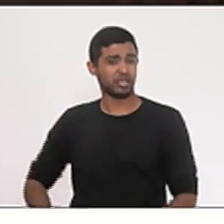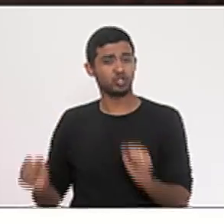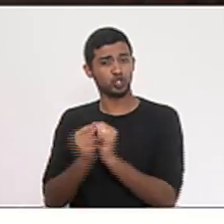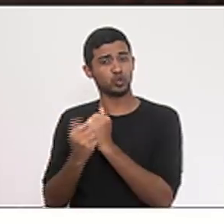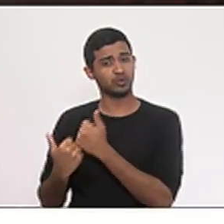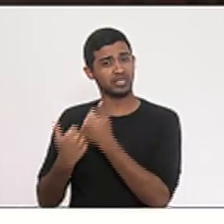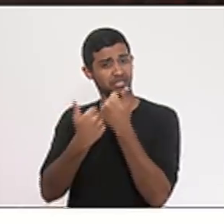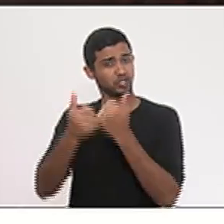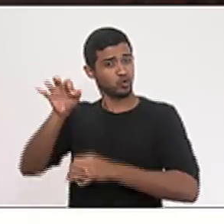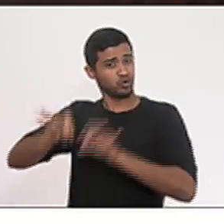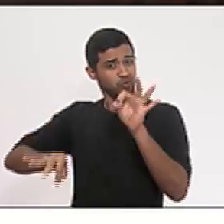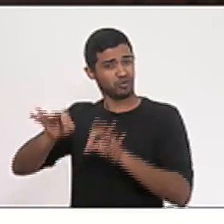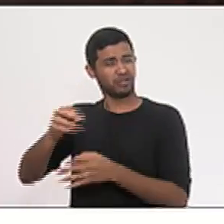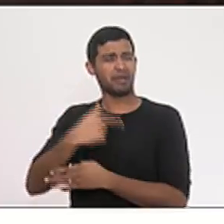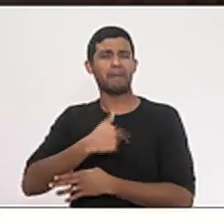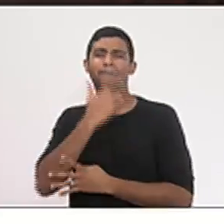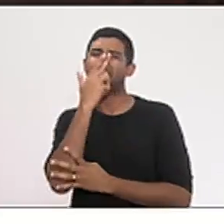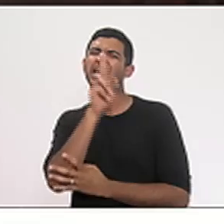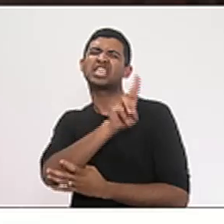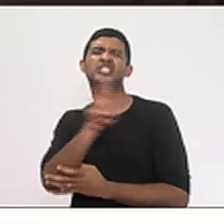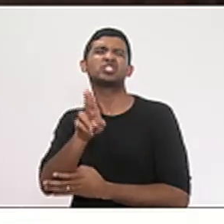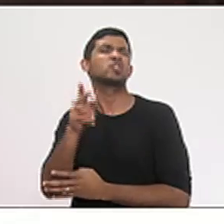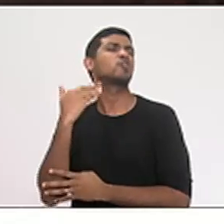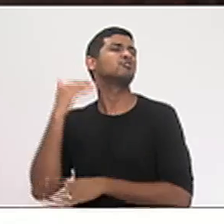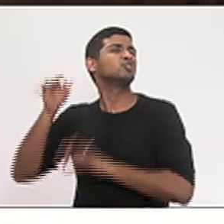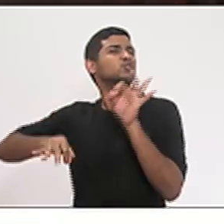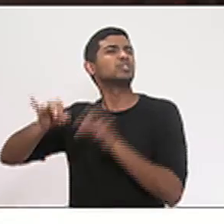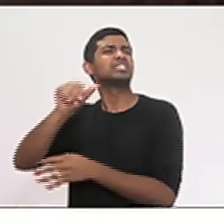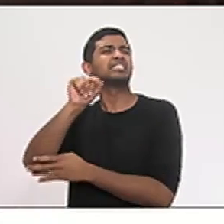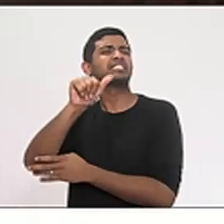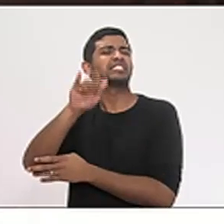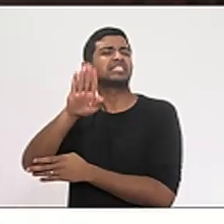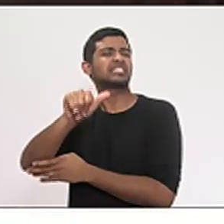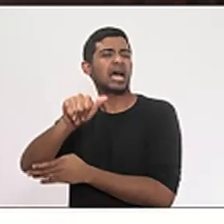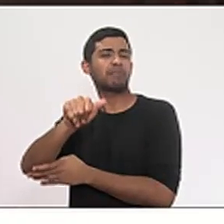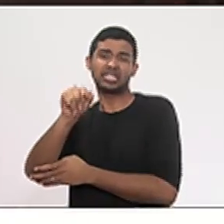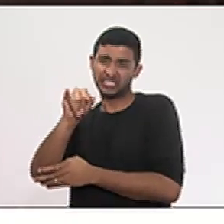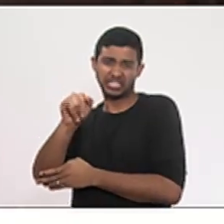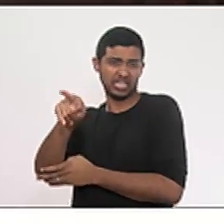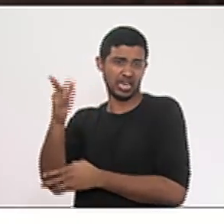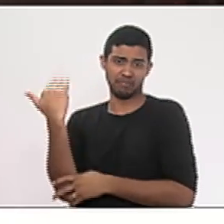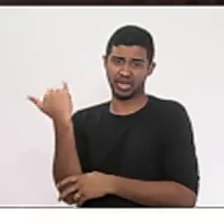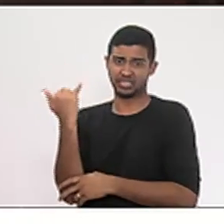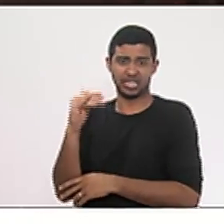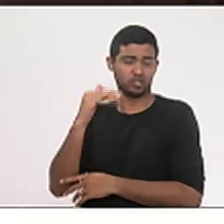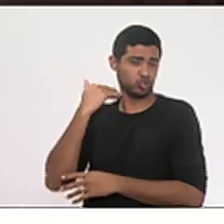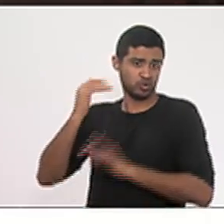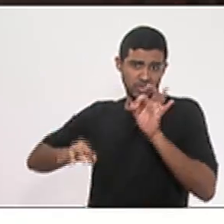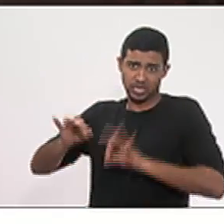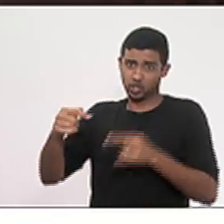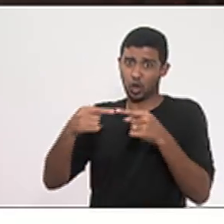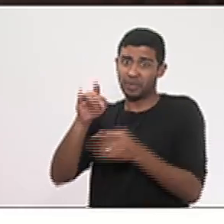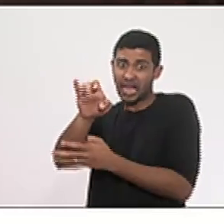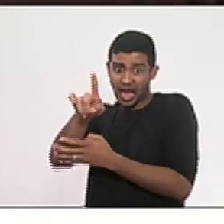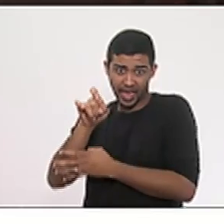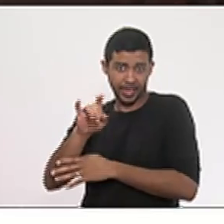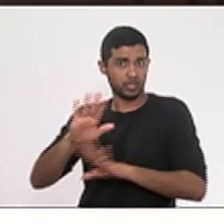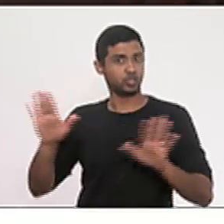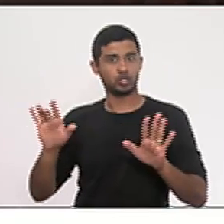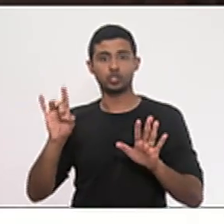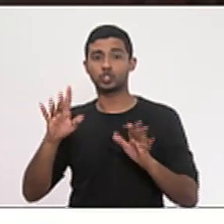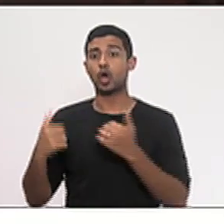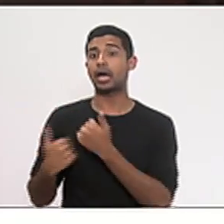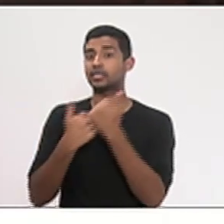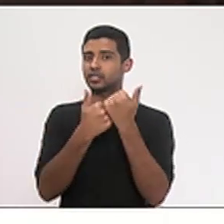assessor jurídico, um tal de juiz Saba, que para mim, se ele é ex-juiz, ele é ex-juiz, ele é assessor jurídico,